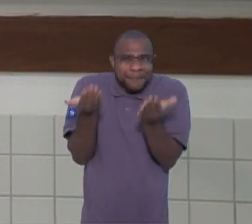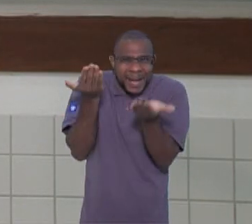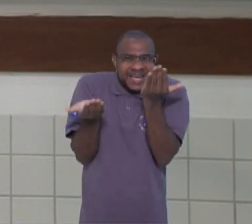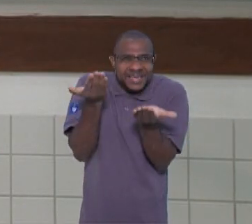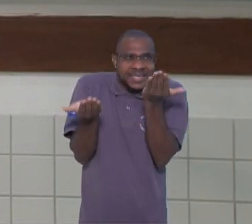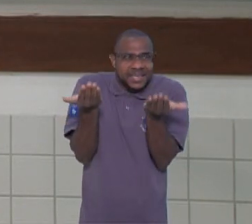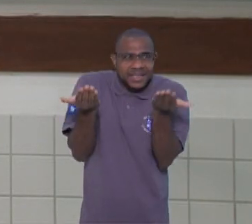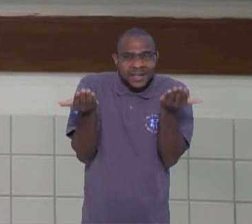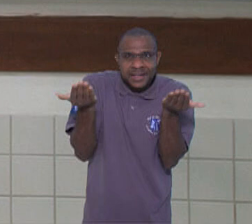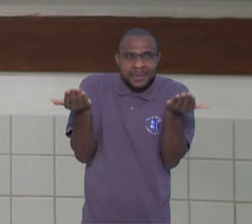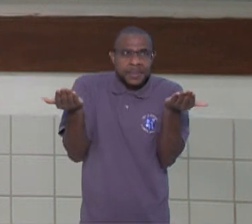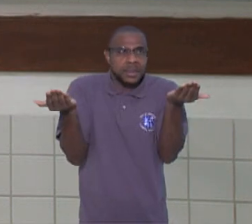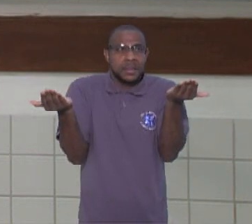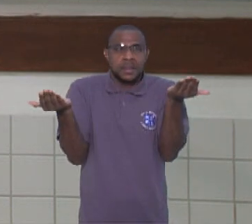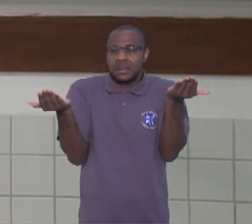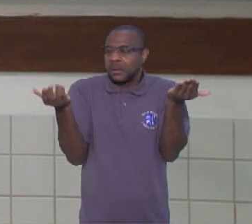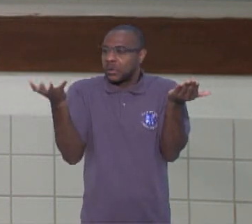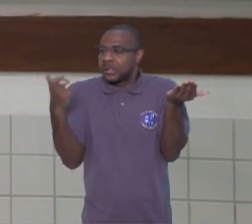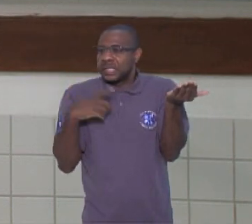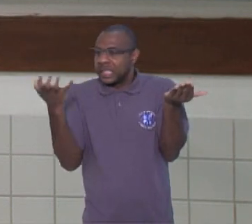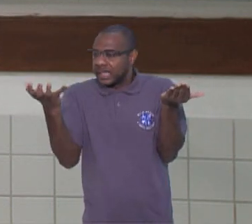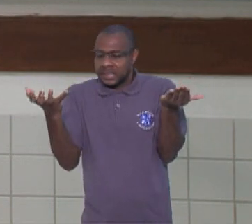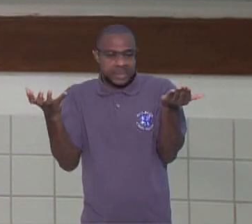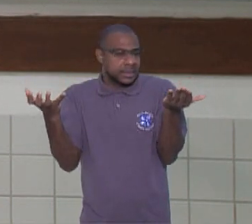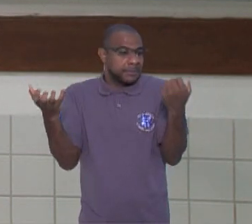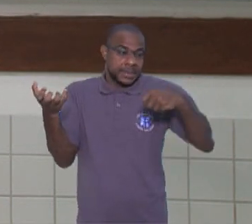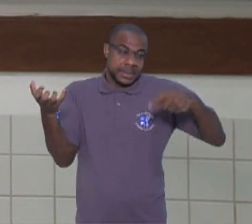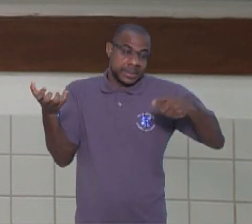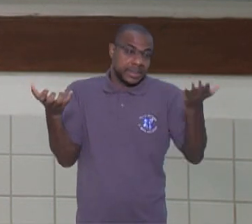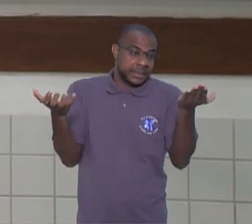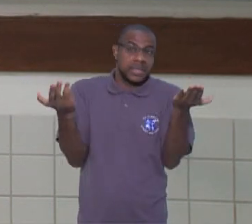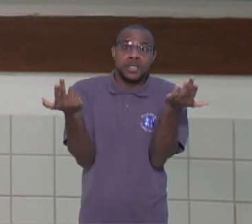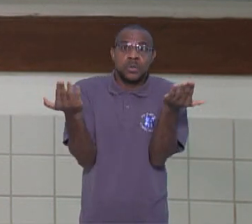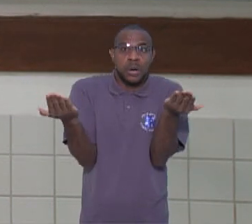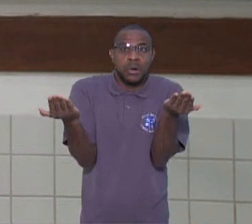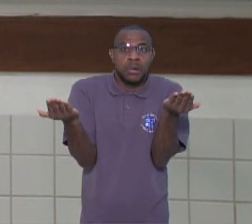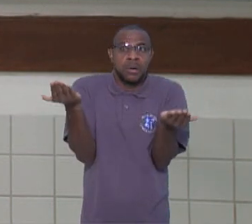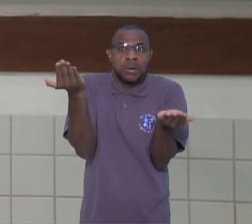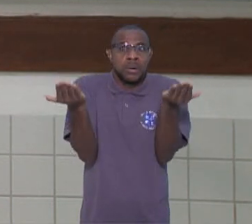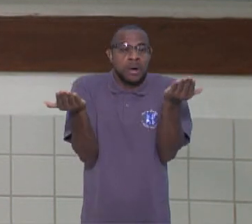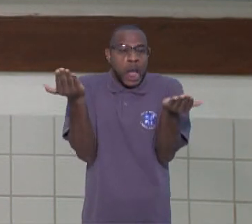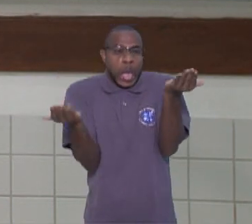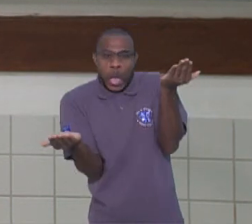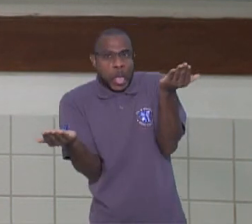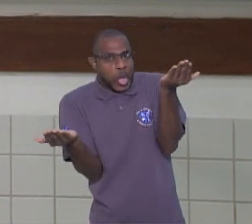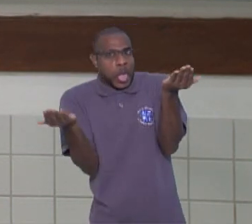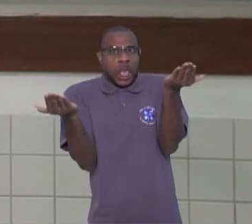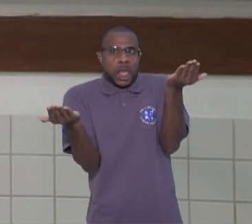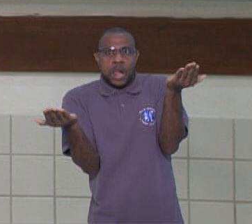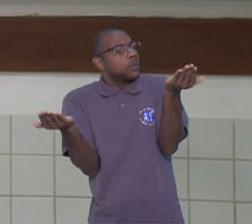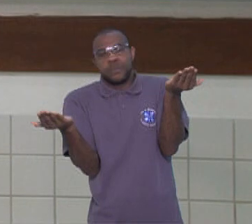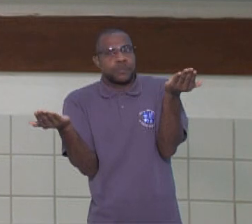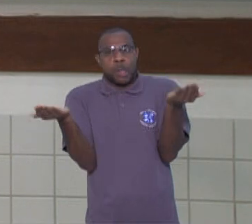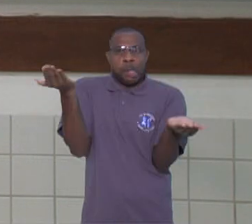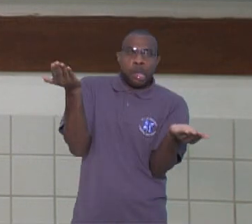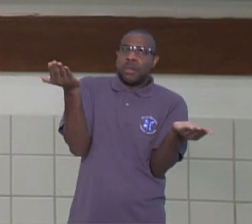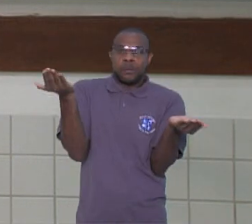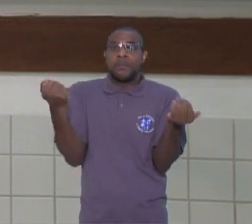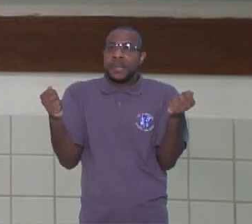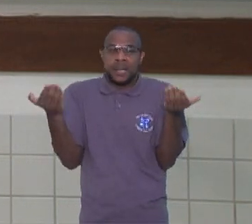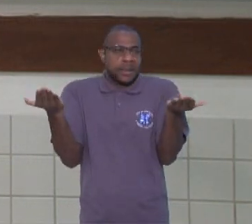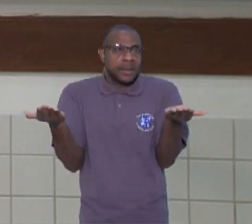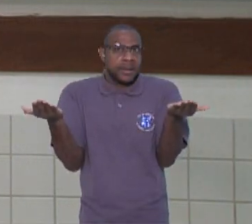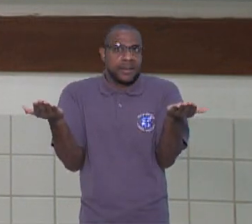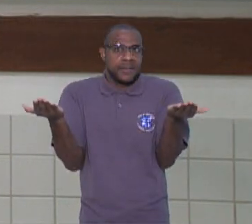Balança, princípio da igualdade. O que tem de um lado, tem que ter do outro lado. Isso é equação, meu amiguinho. Então, tem do primeiro lado, é primeiro